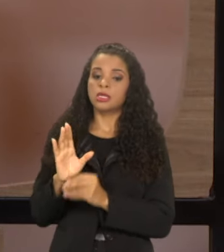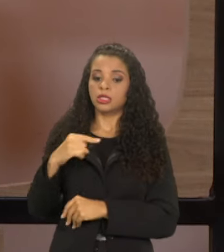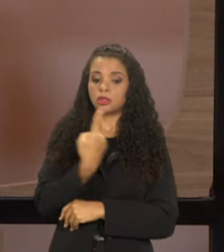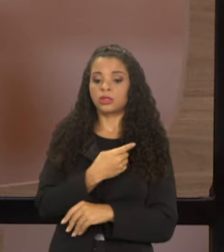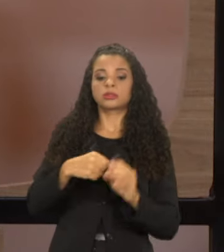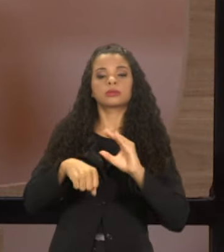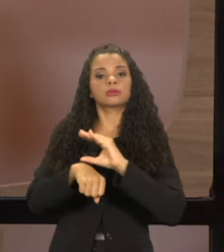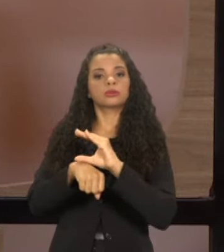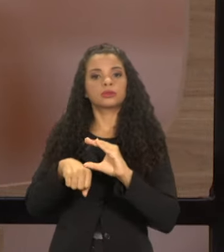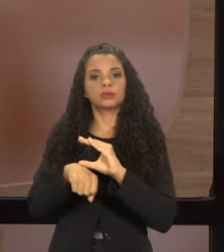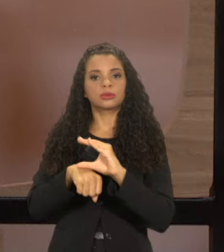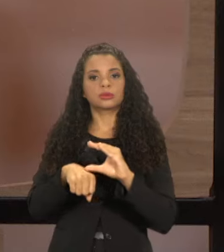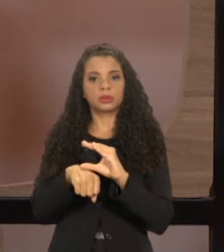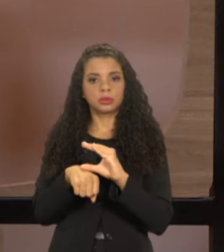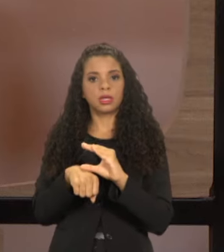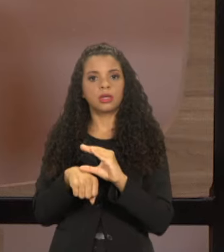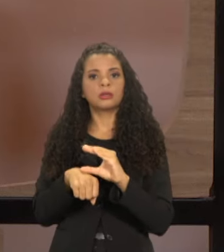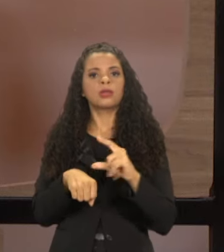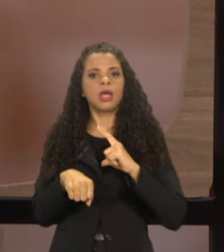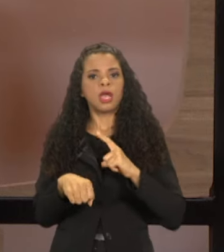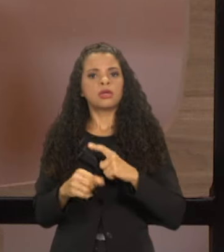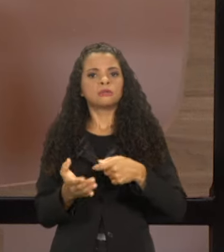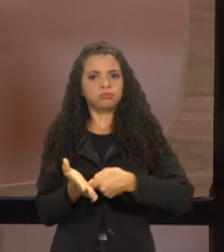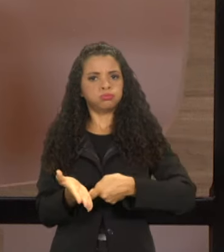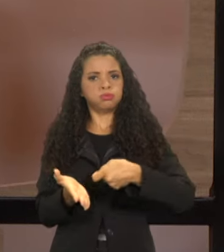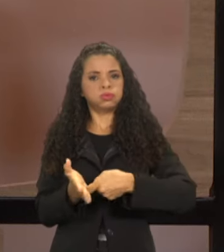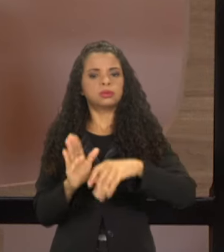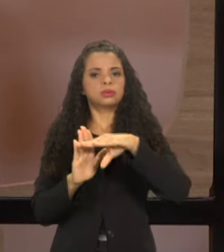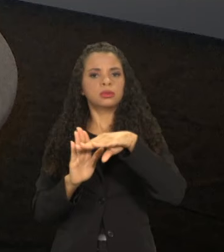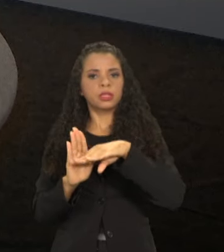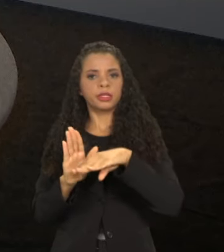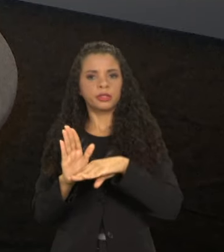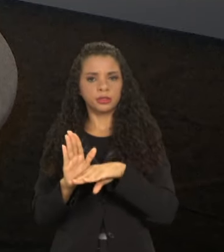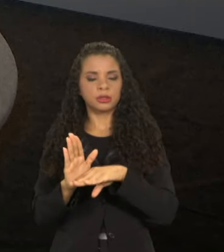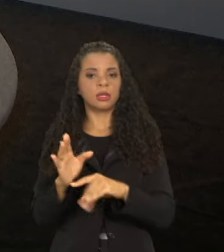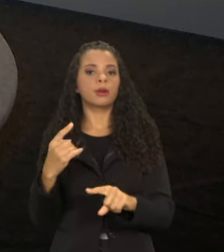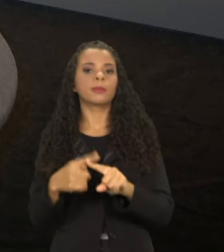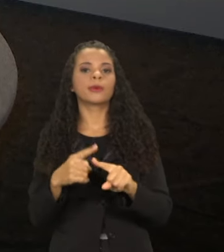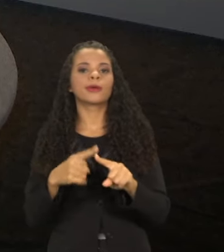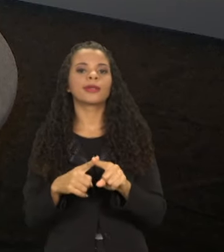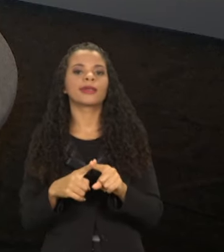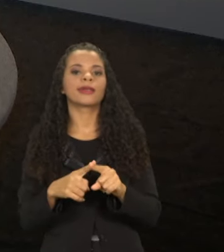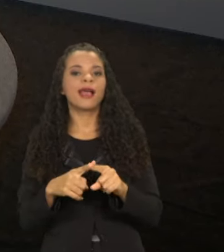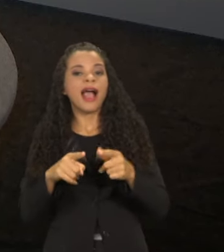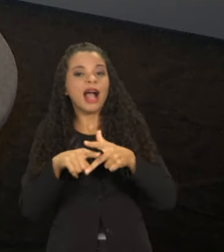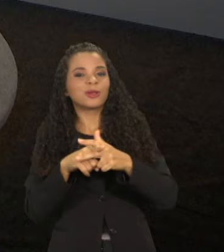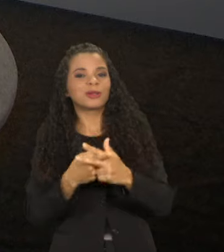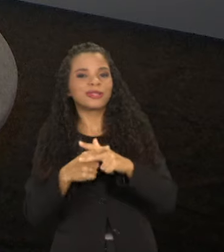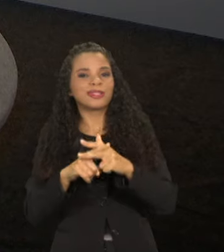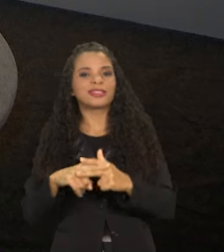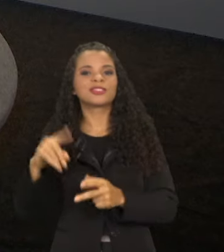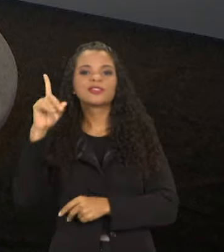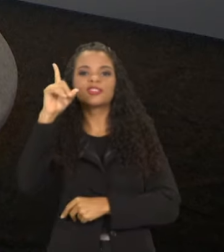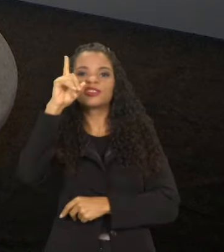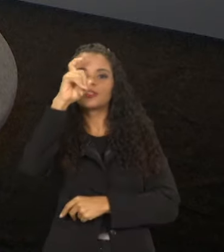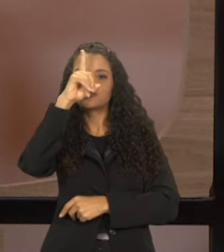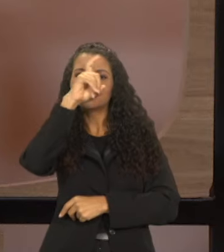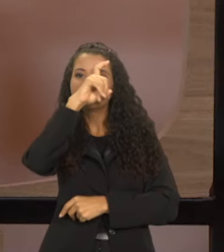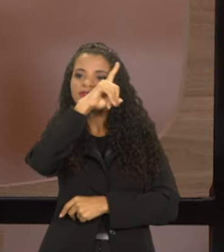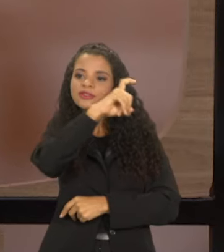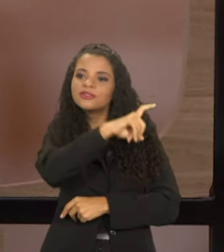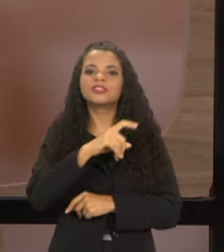ela é considerada rígida porque o processo de alteração dela é difícil. É um processo